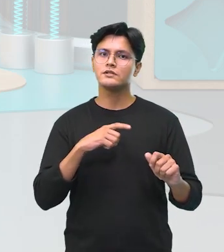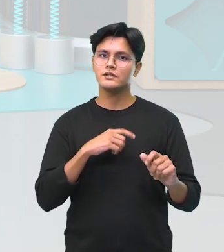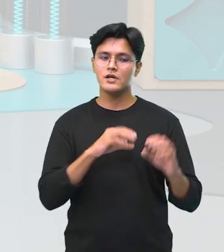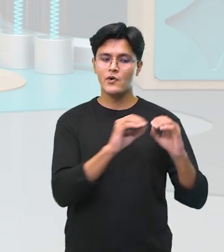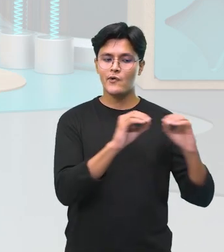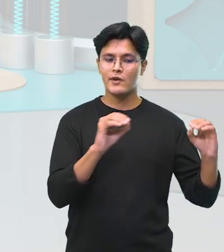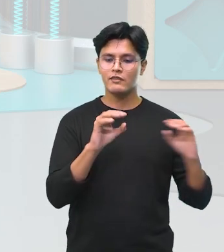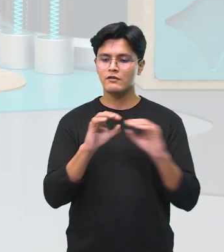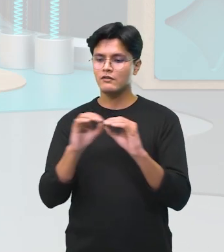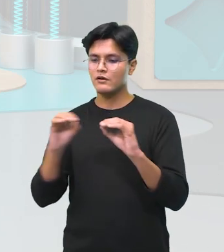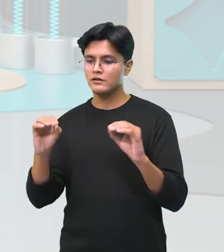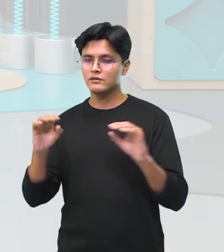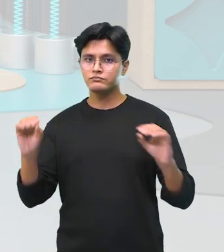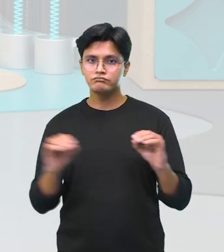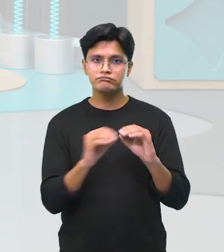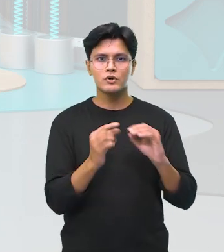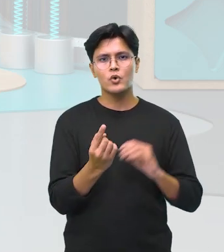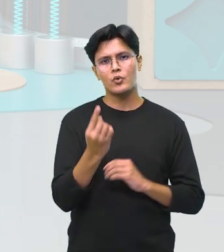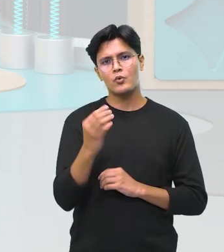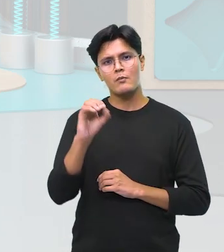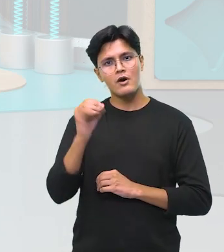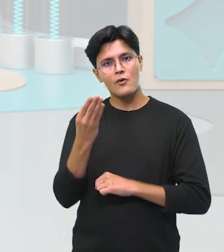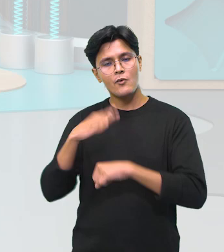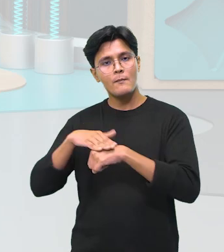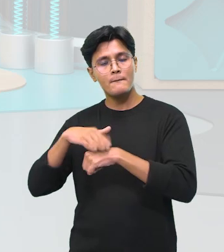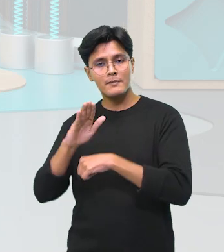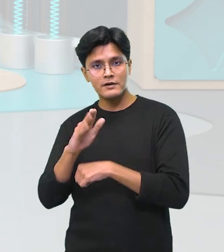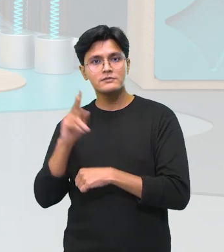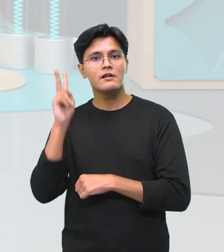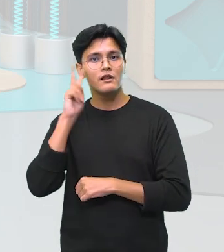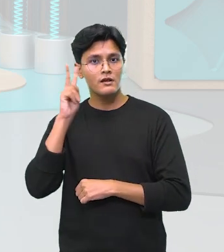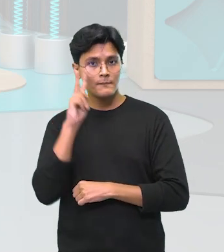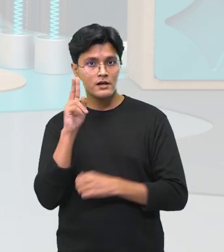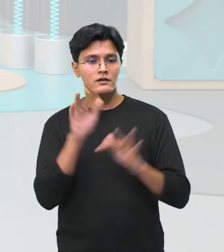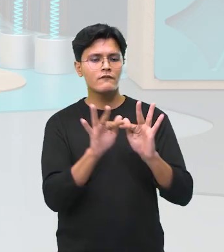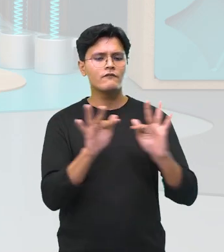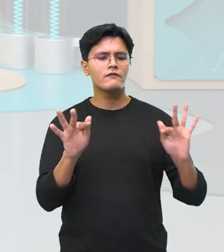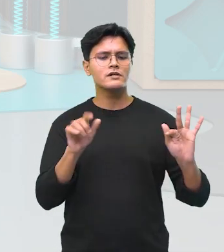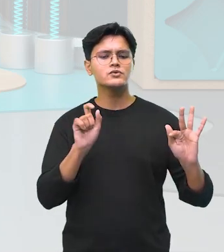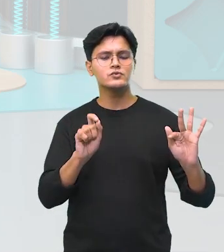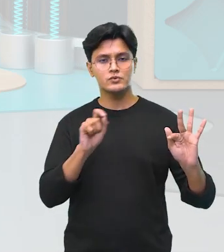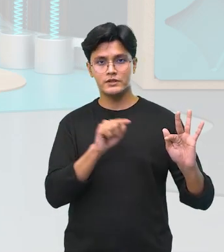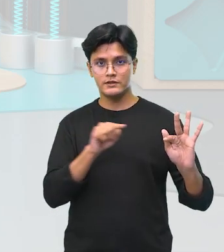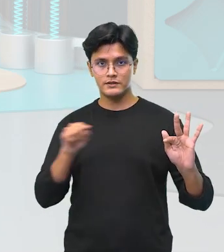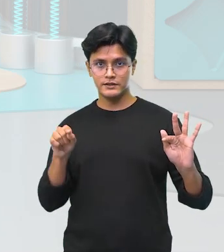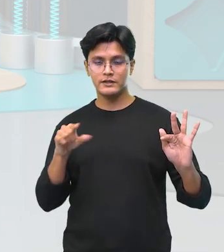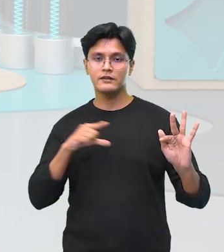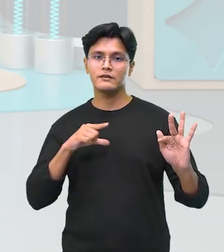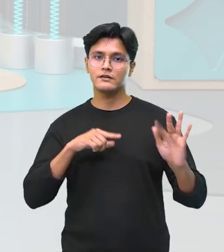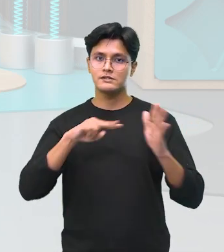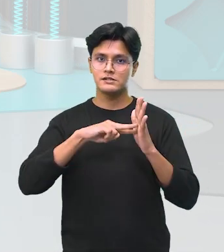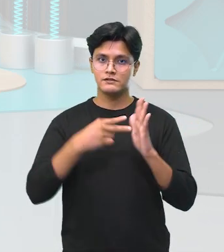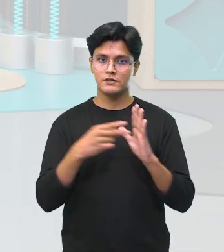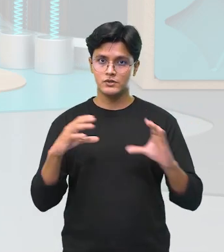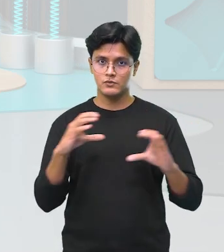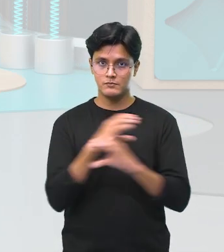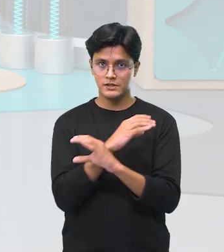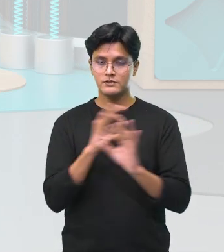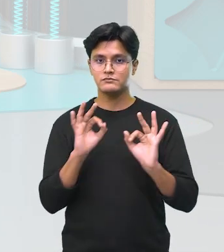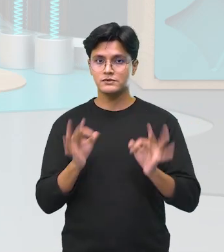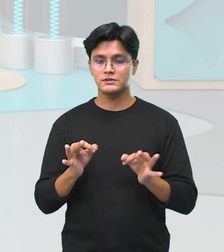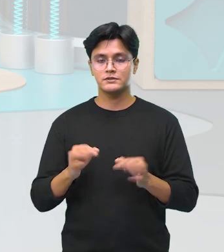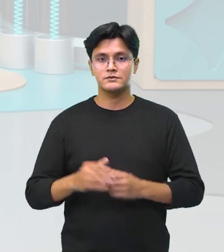mais orações. Tá? Lembrando que frase né, aquele enunciado que tem sentido completo, tá,